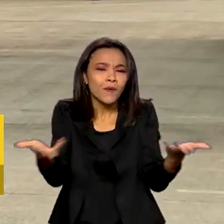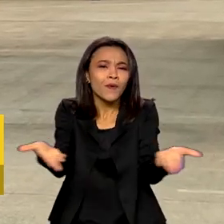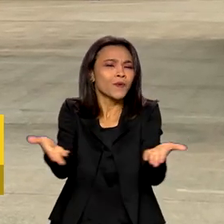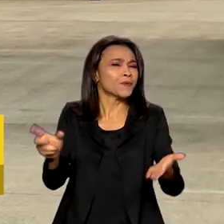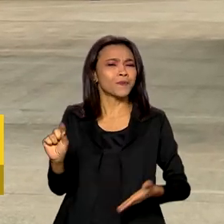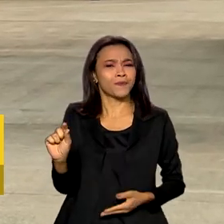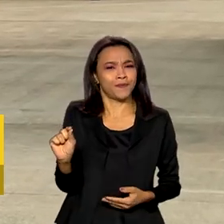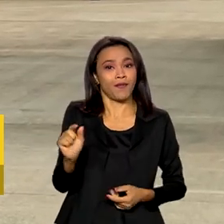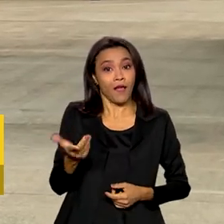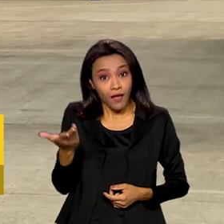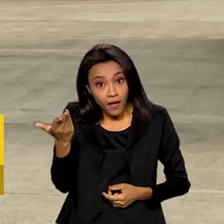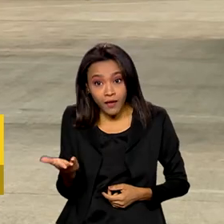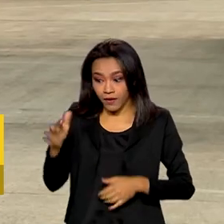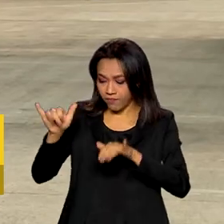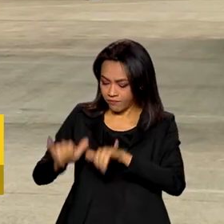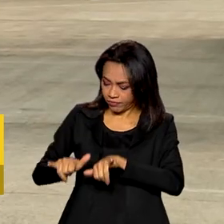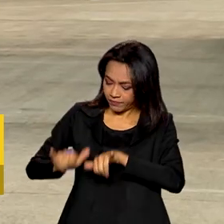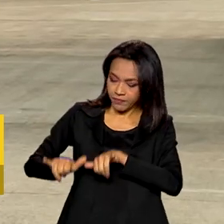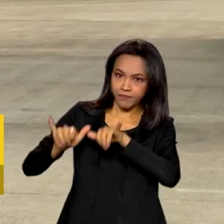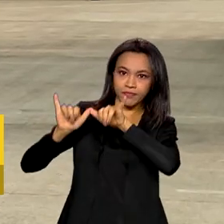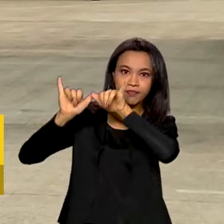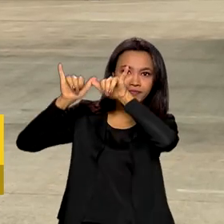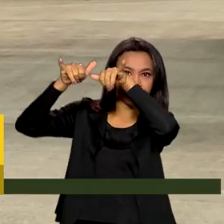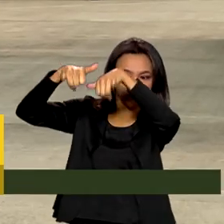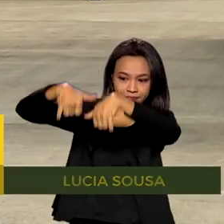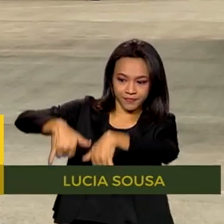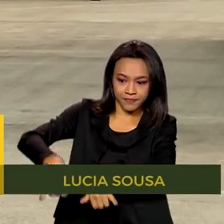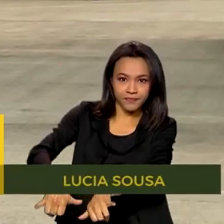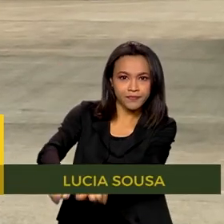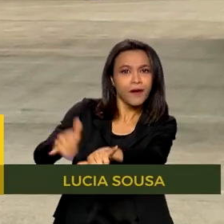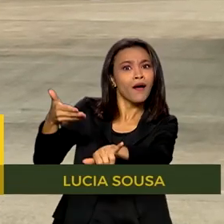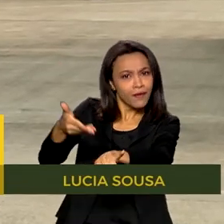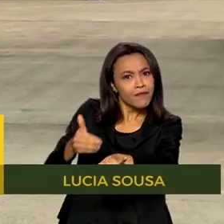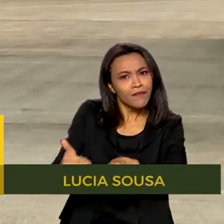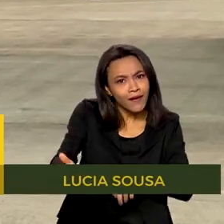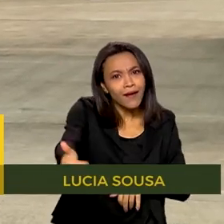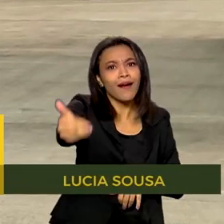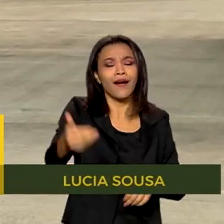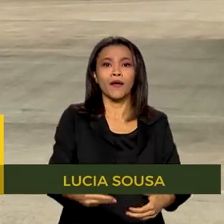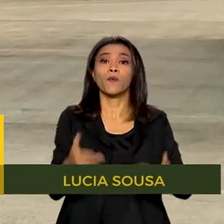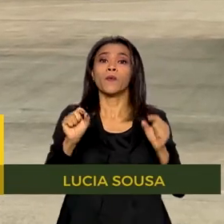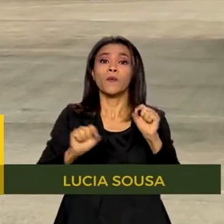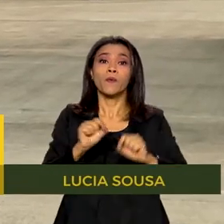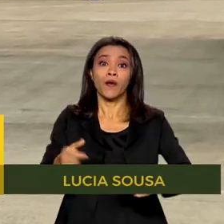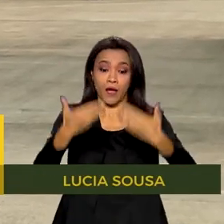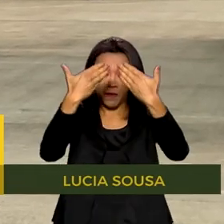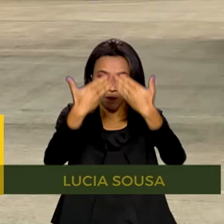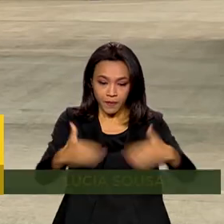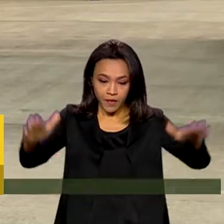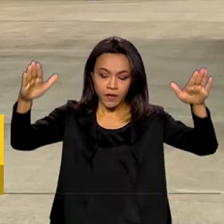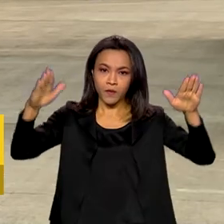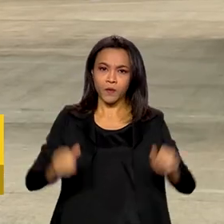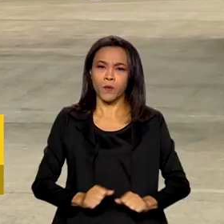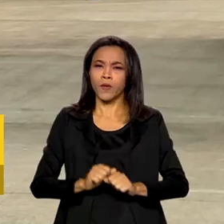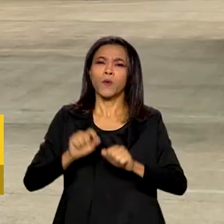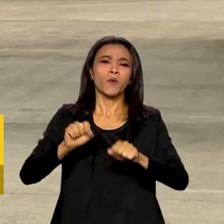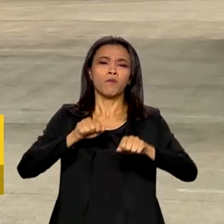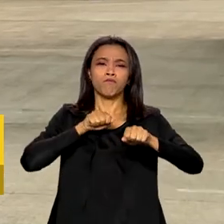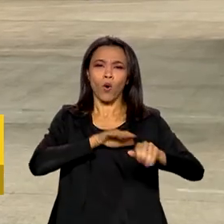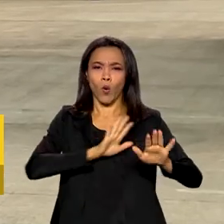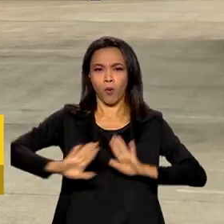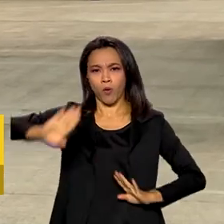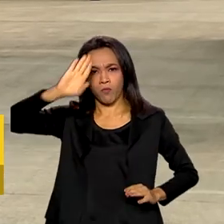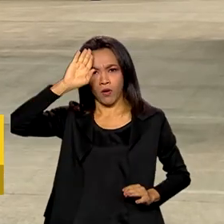hoje é que a Esquadrilha da Fumaça fará a abertura do desfile que comemora 200